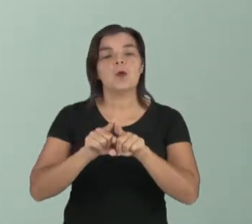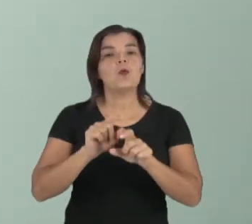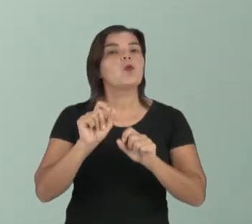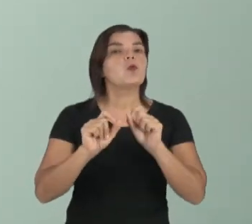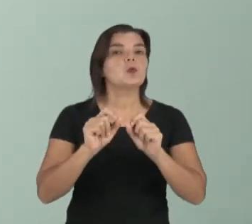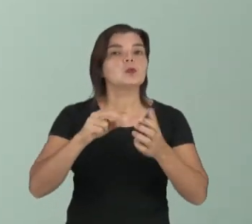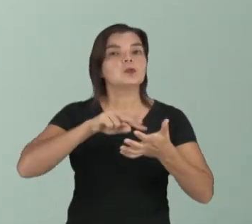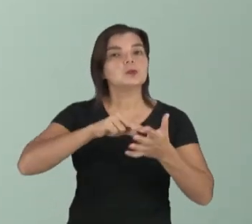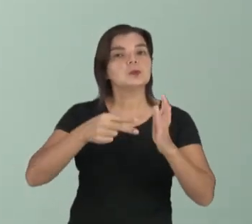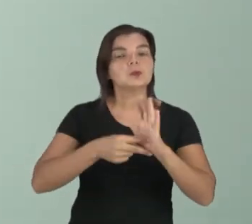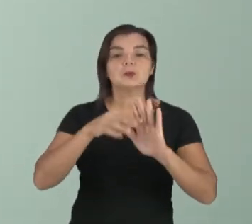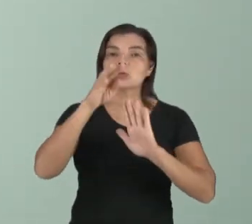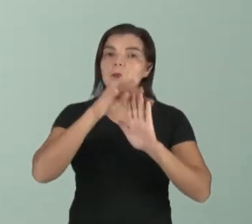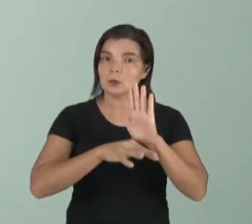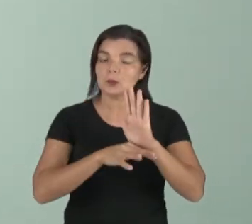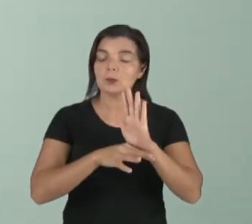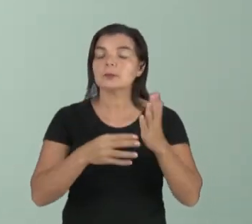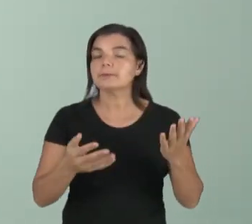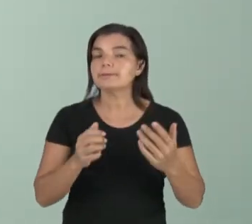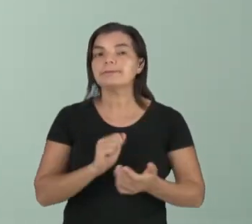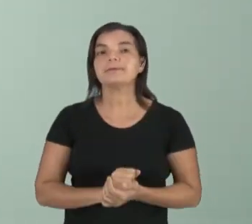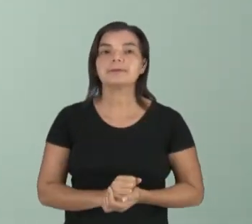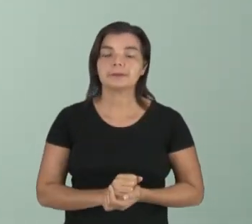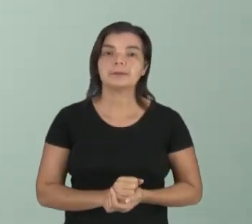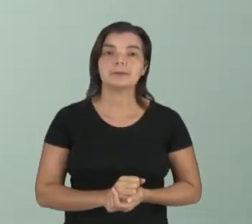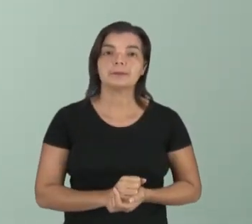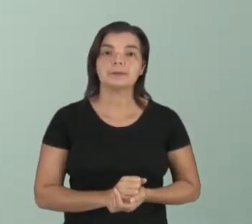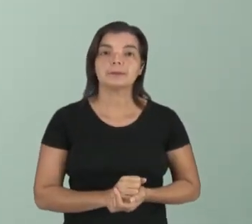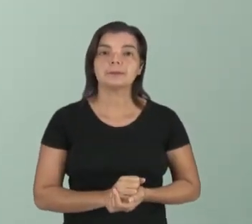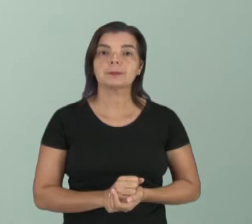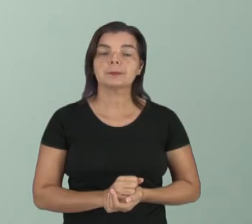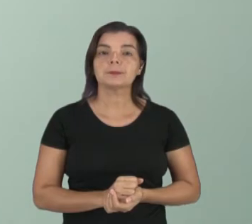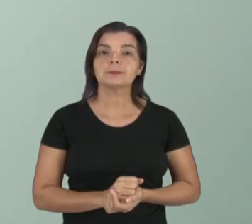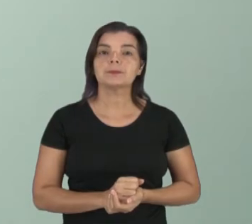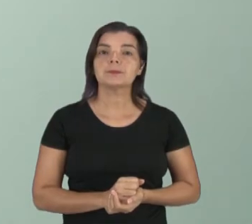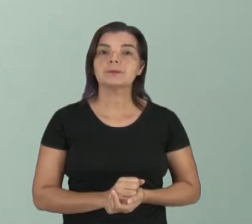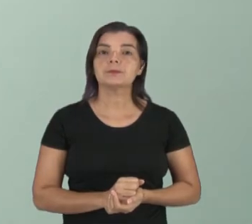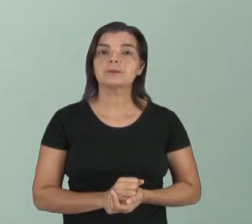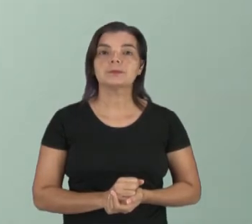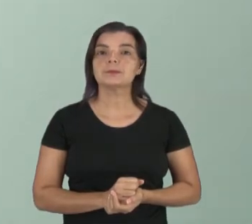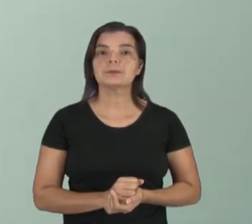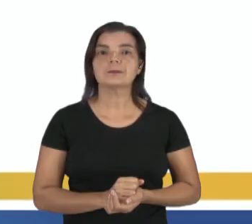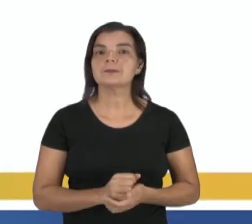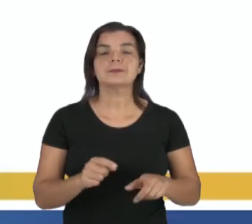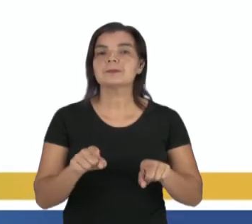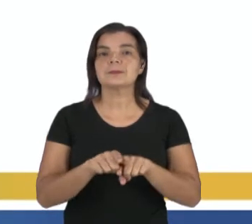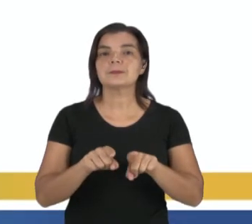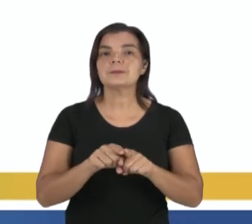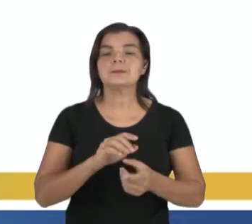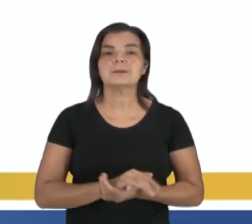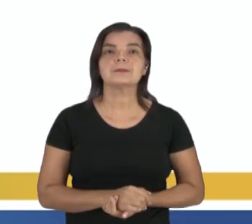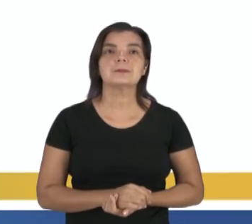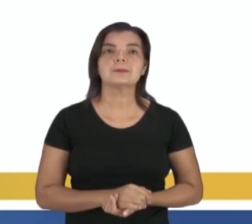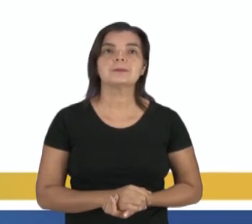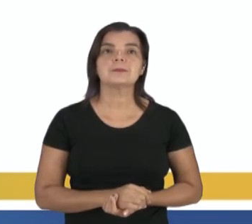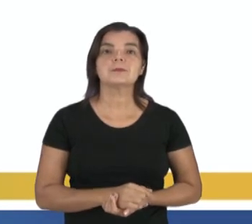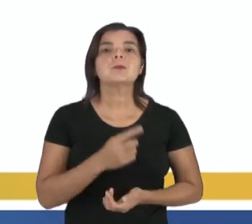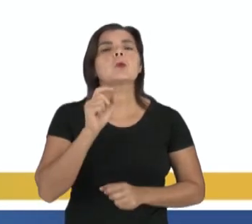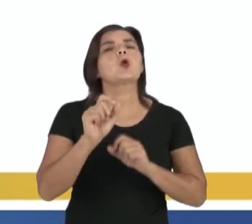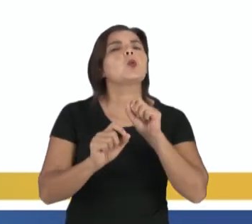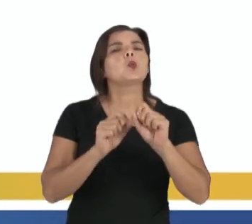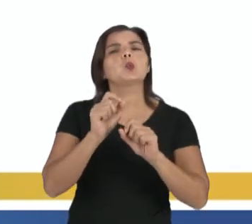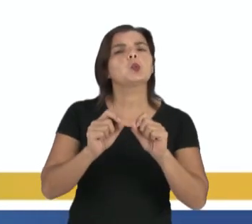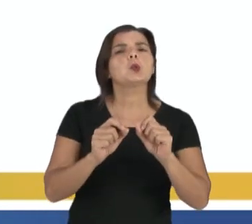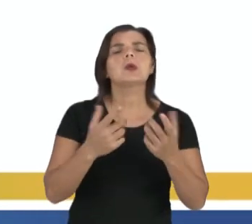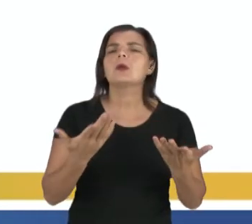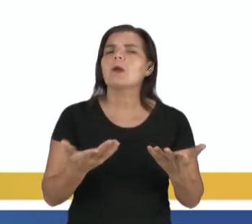gerar sentido ao texto, ou seja, eles vão gerar coerência. Vamos lá, gente. O que é a